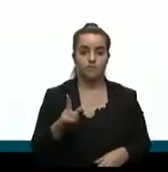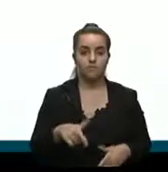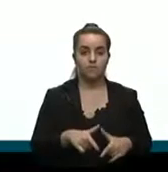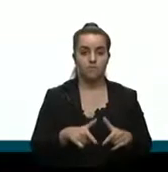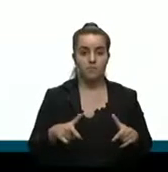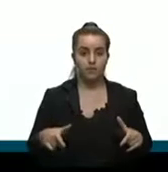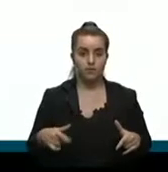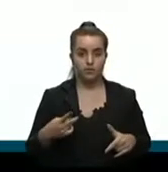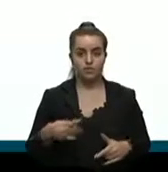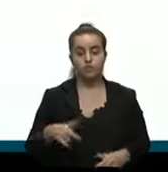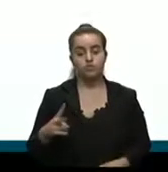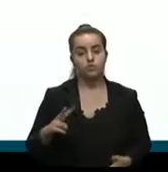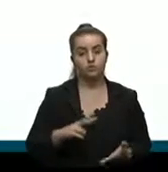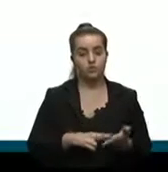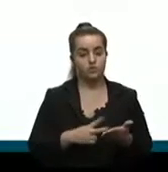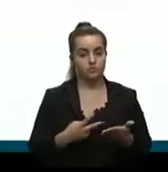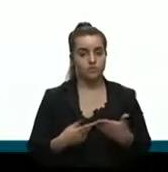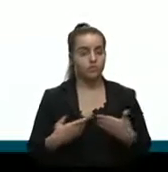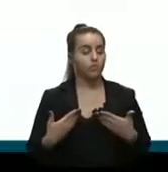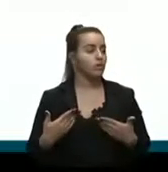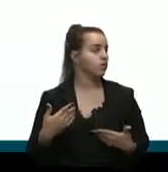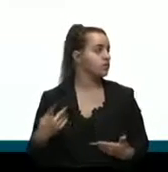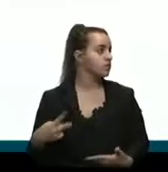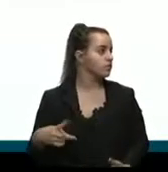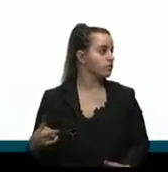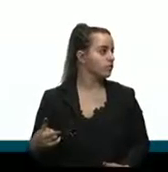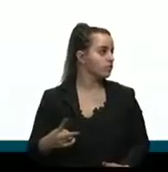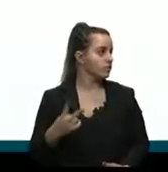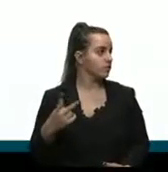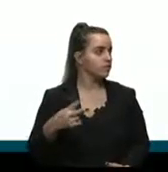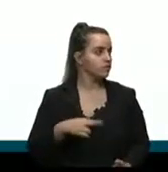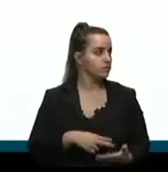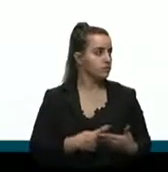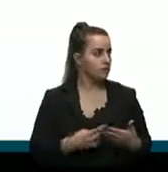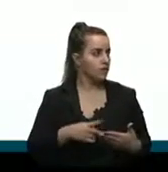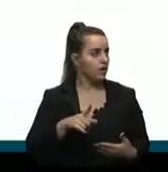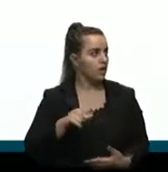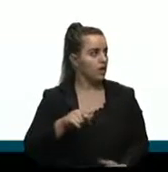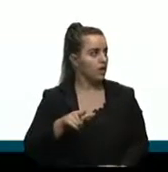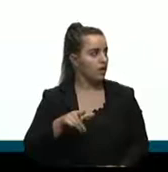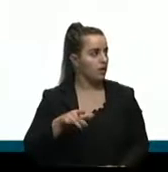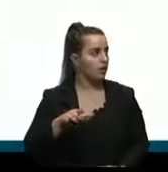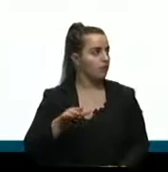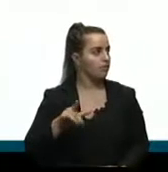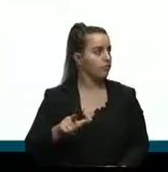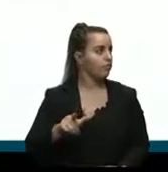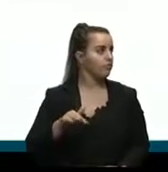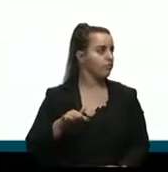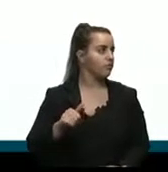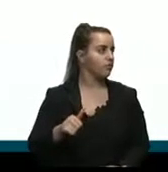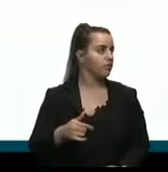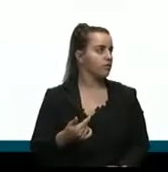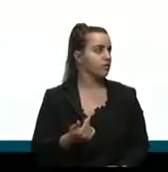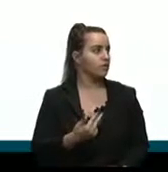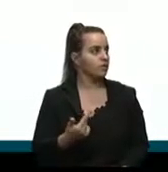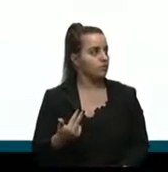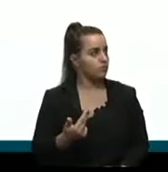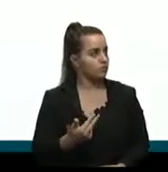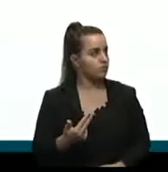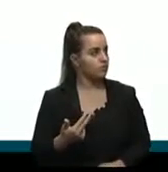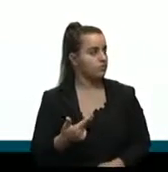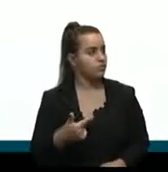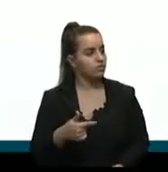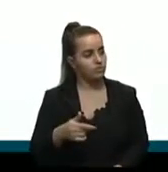maior que o nível de significância, qual era o valor de significância? Alfa igual a 2%. Então, como é